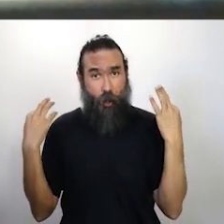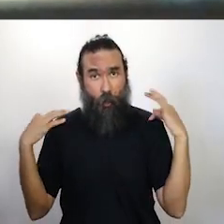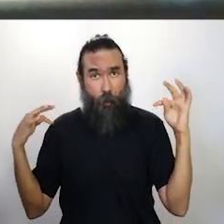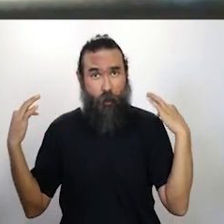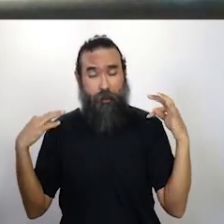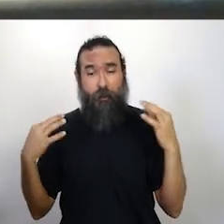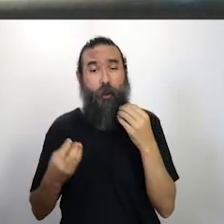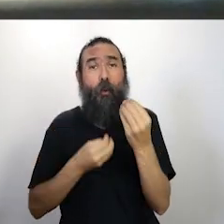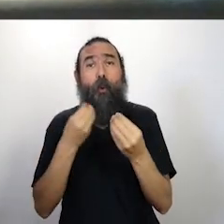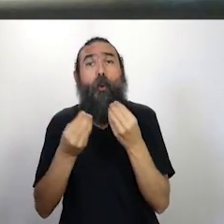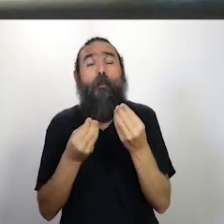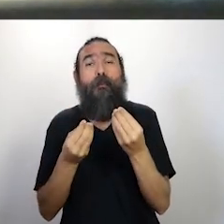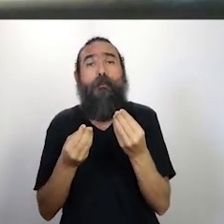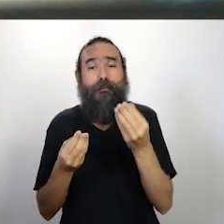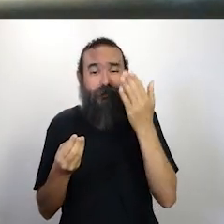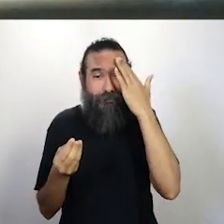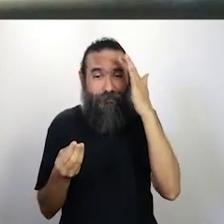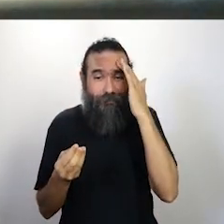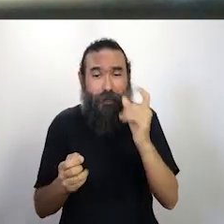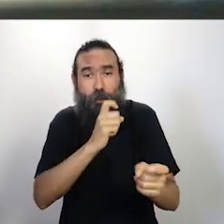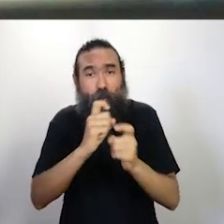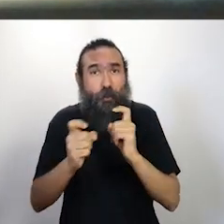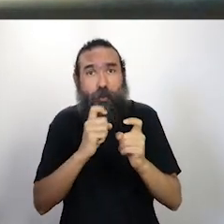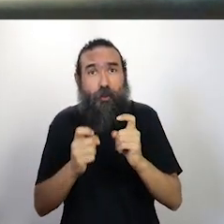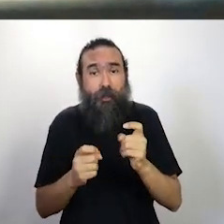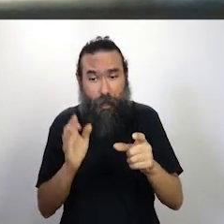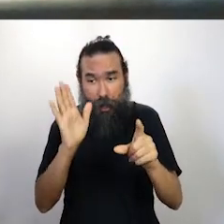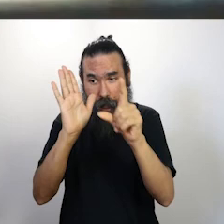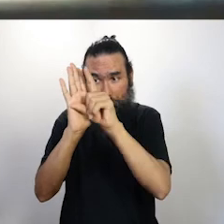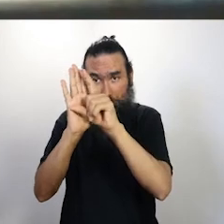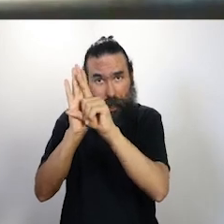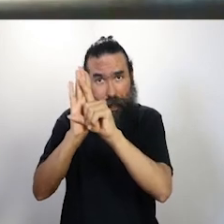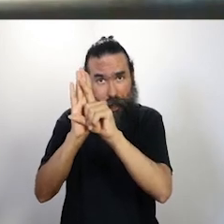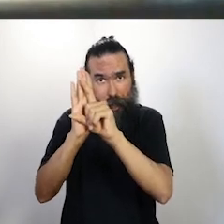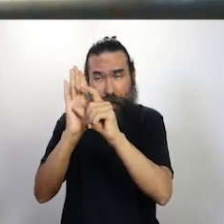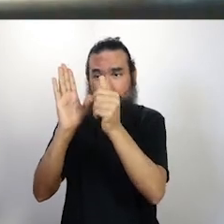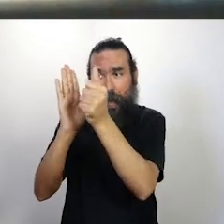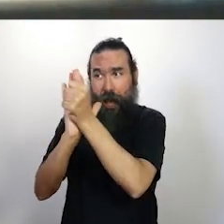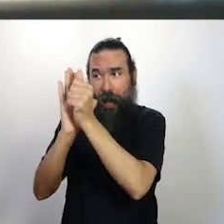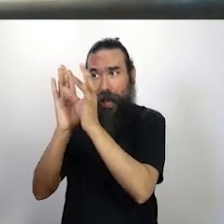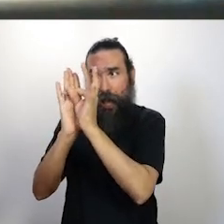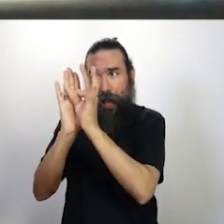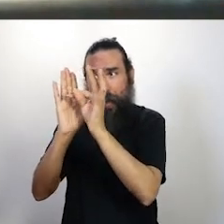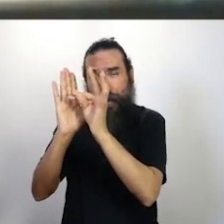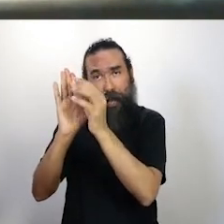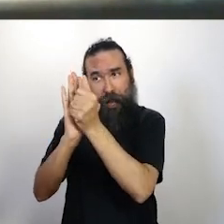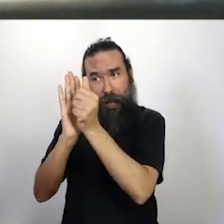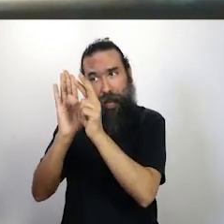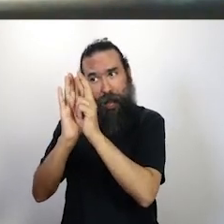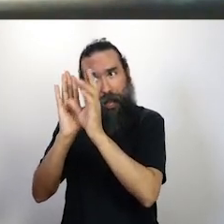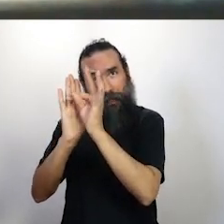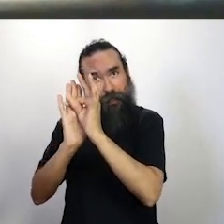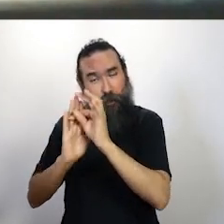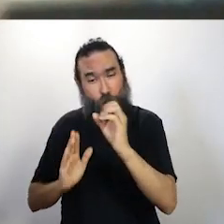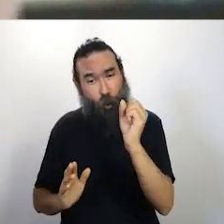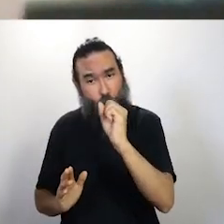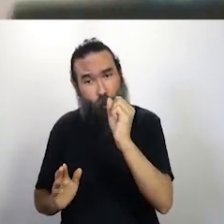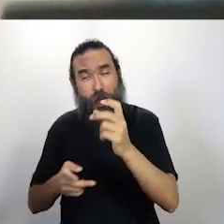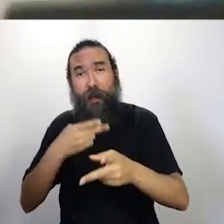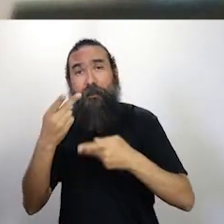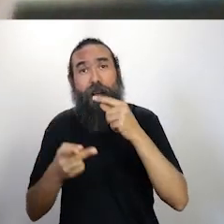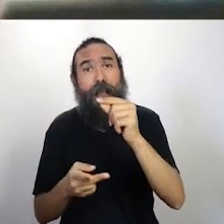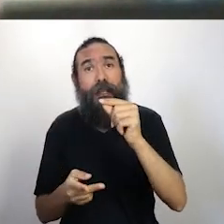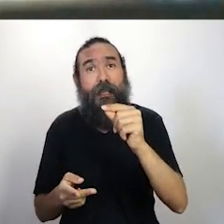porque a lei a lei no artigo 8º ela diz o seguinte que compreende-se como espaços culturais aqueles geridos por pessoas